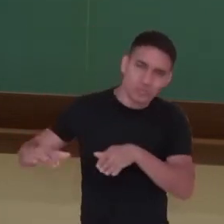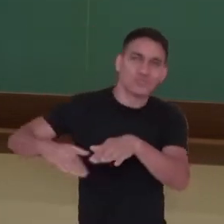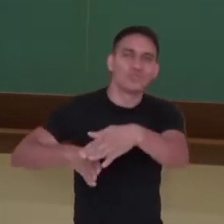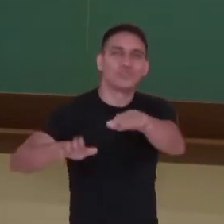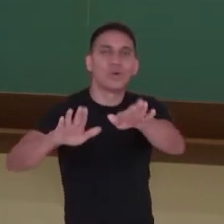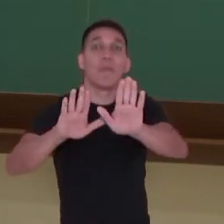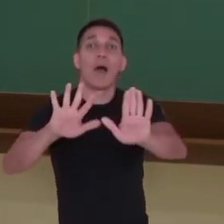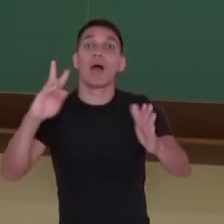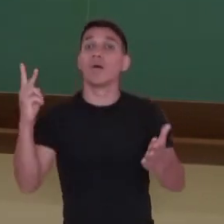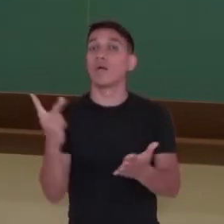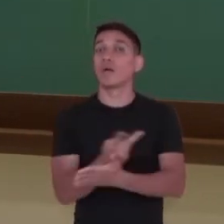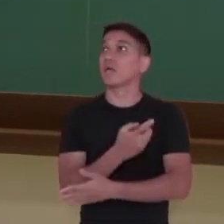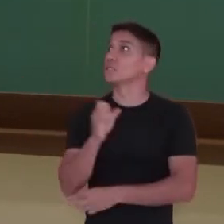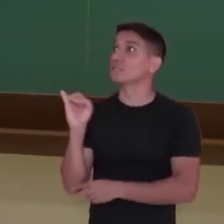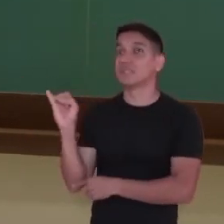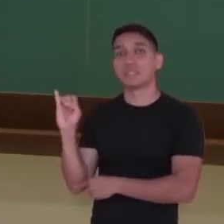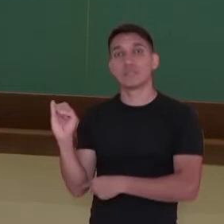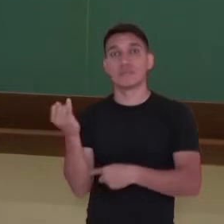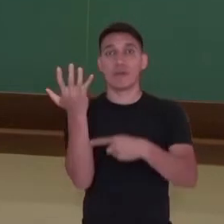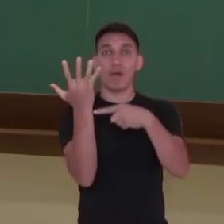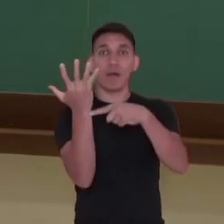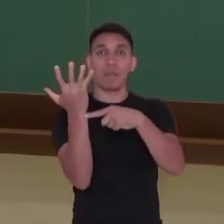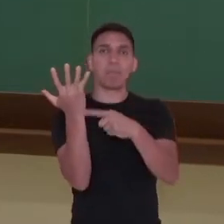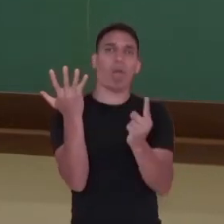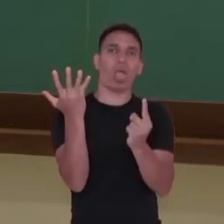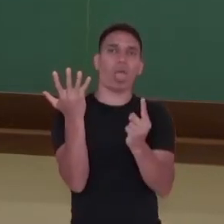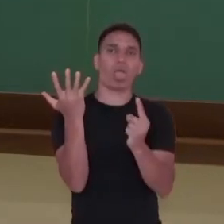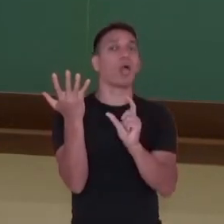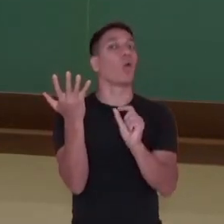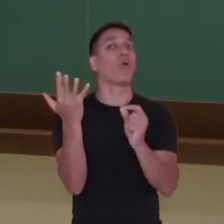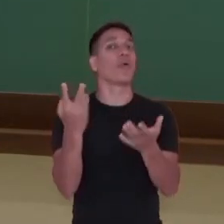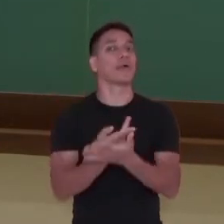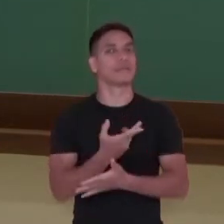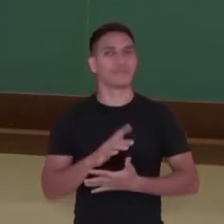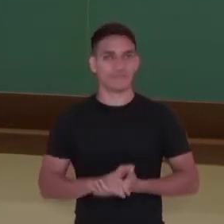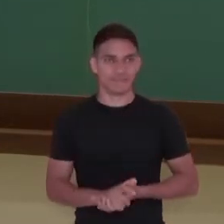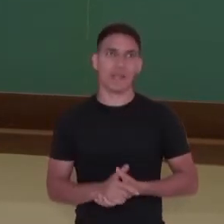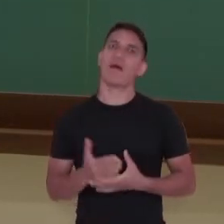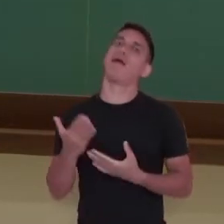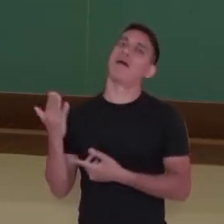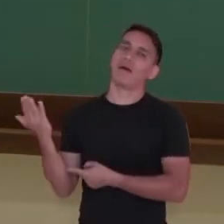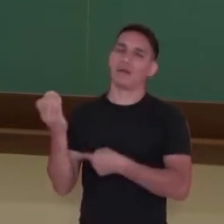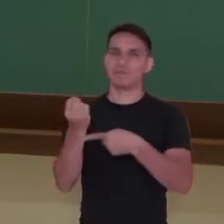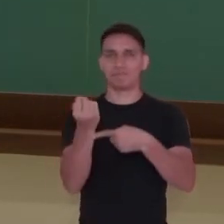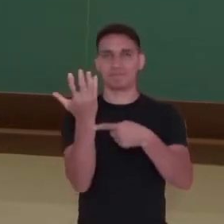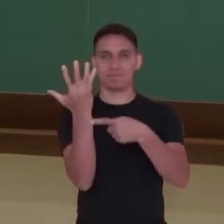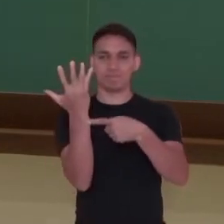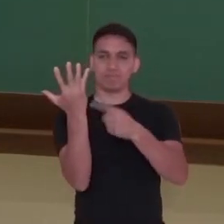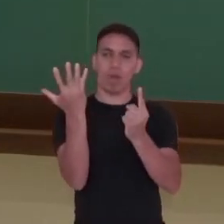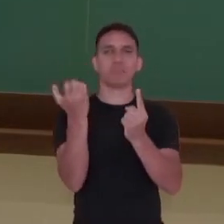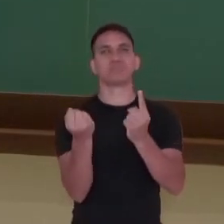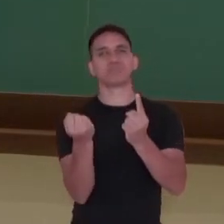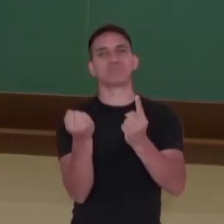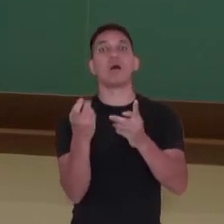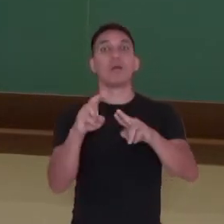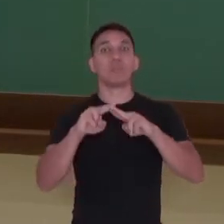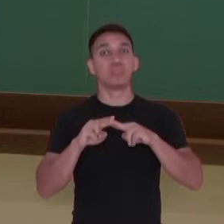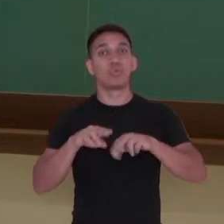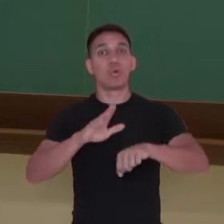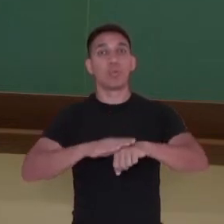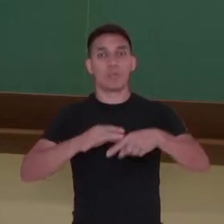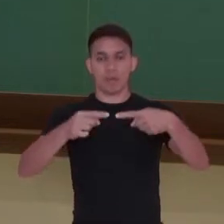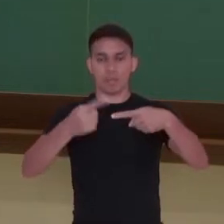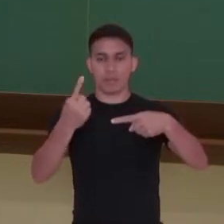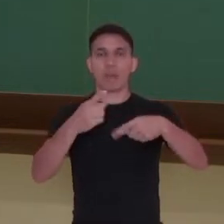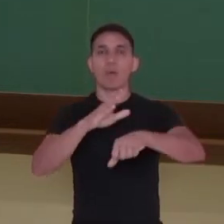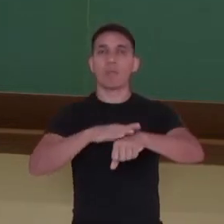o que acontece se nós abrirmos esse circuito? No circuito aberto é quando um dos